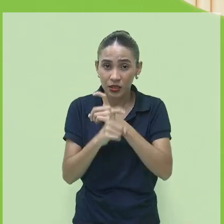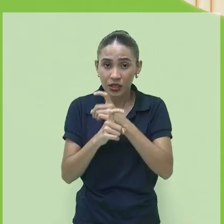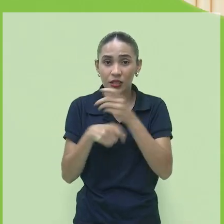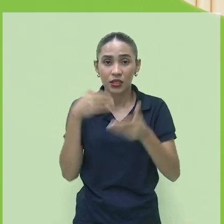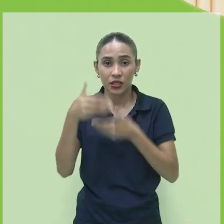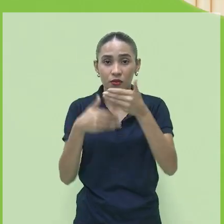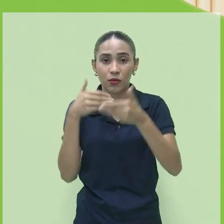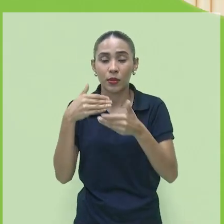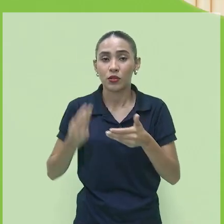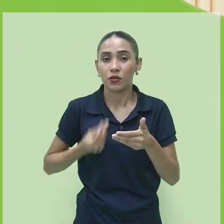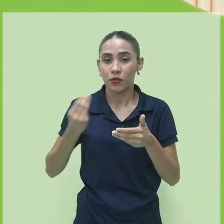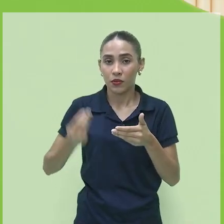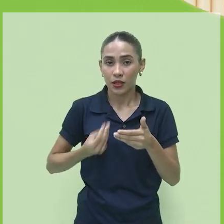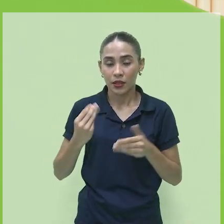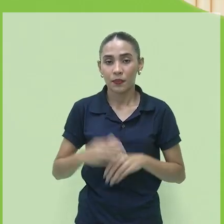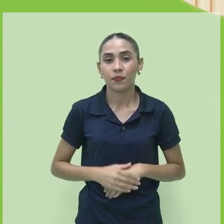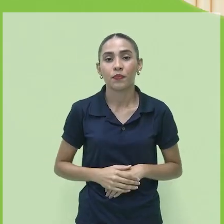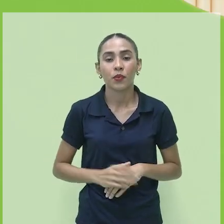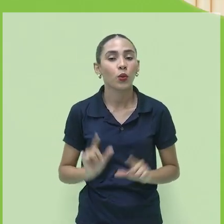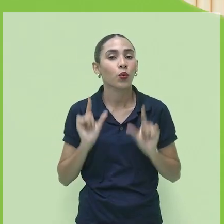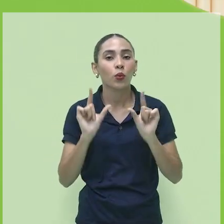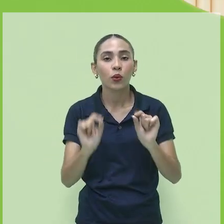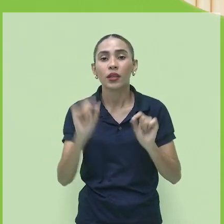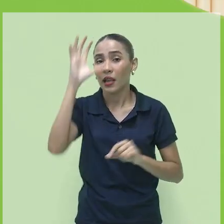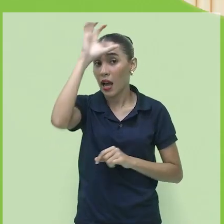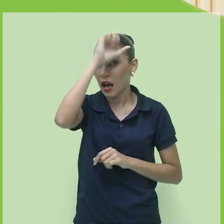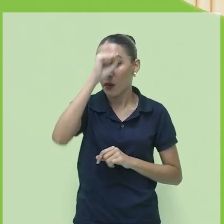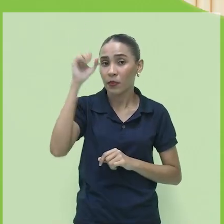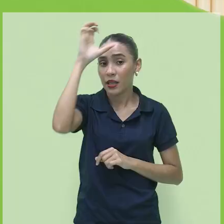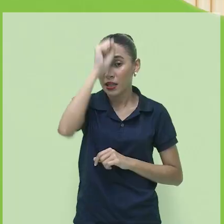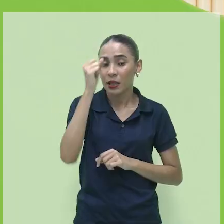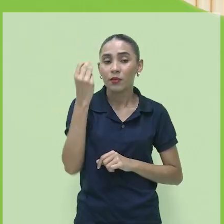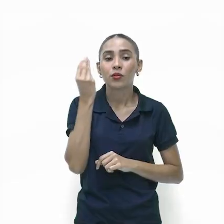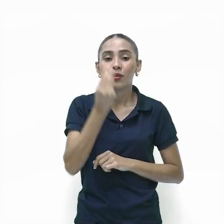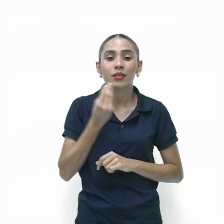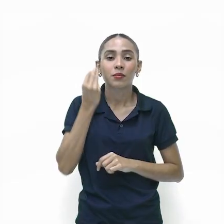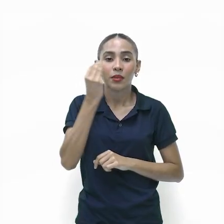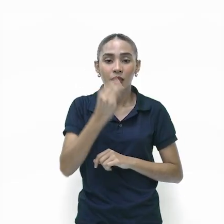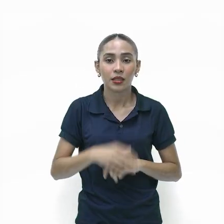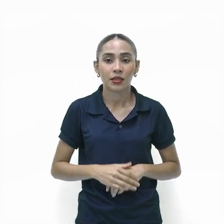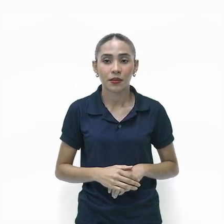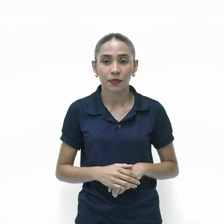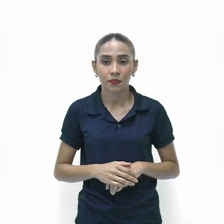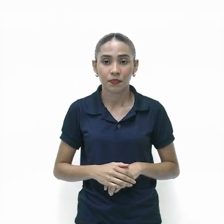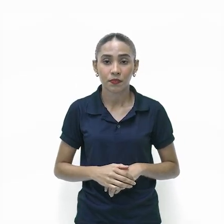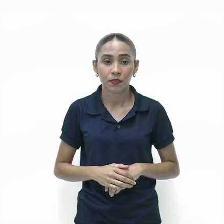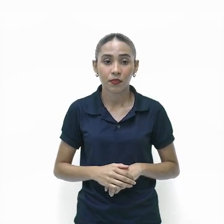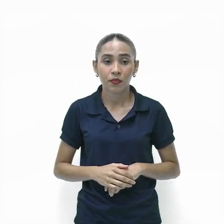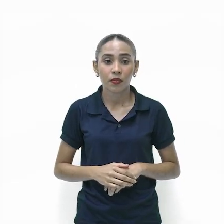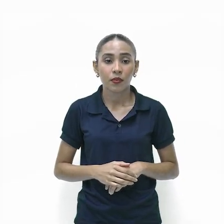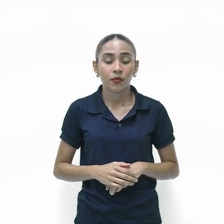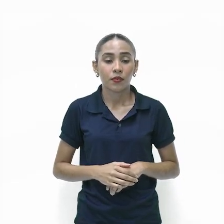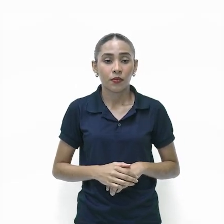extremos ou inóspitos. O que aprendemos com isso, com esses experimentos?